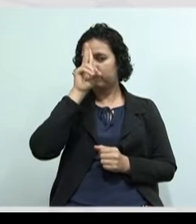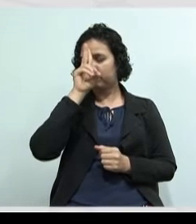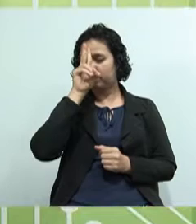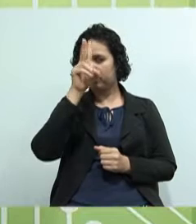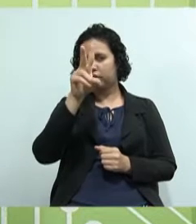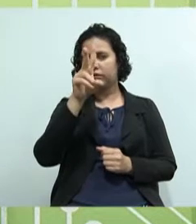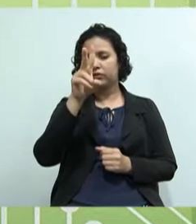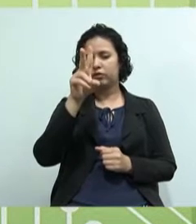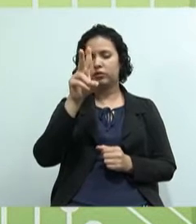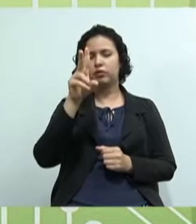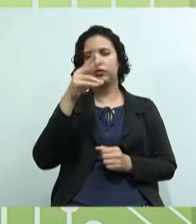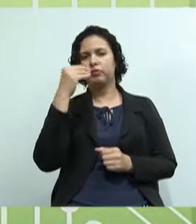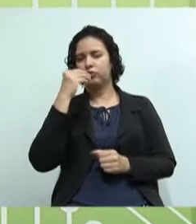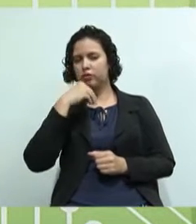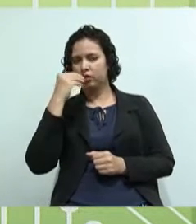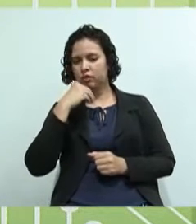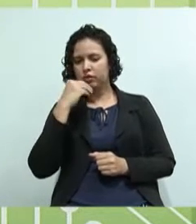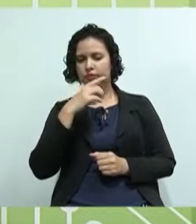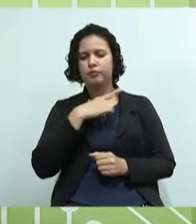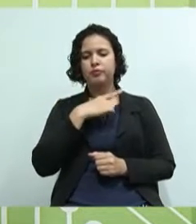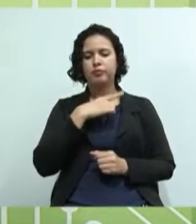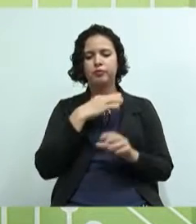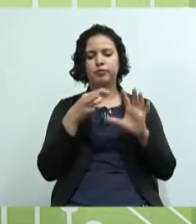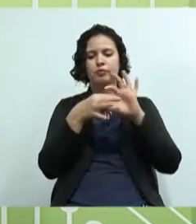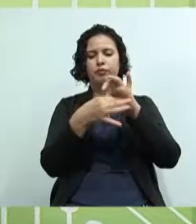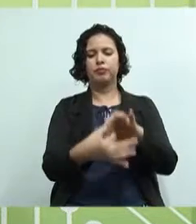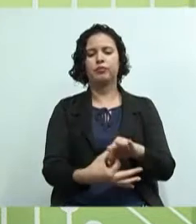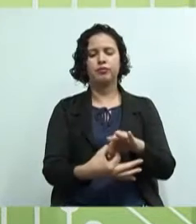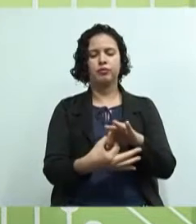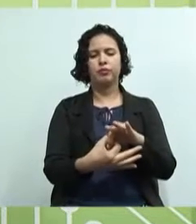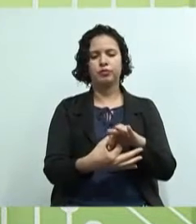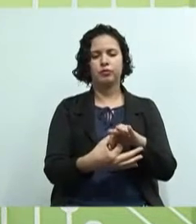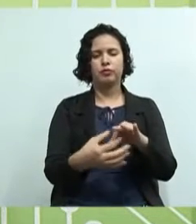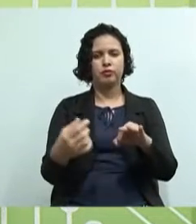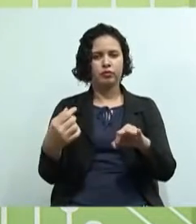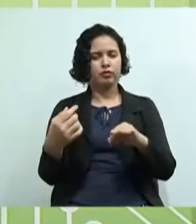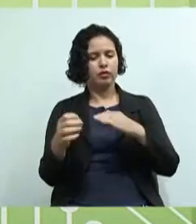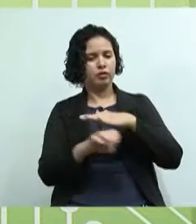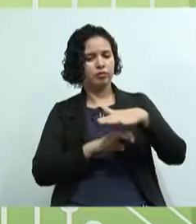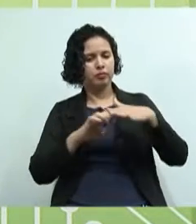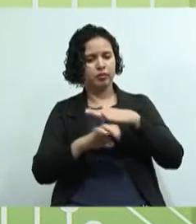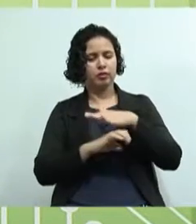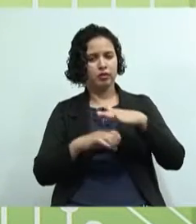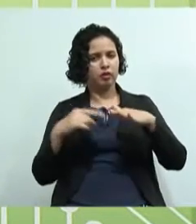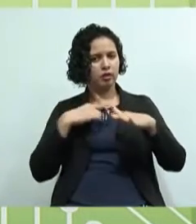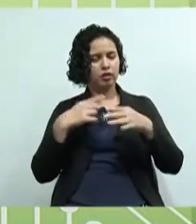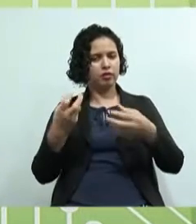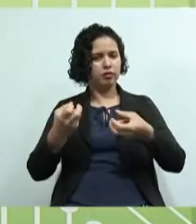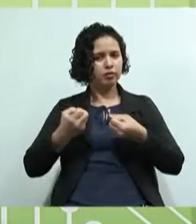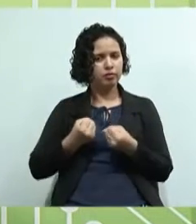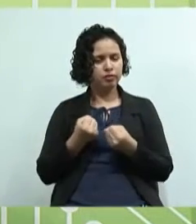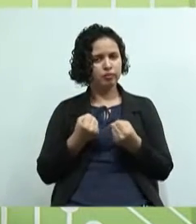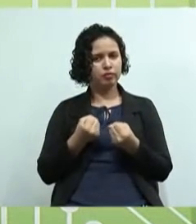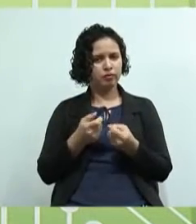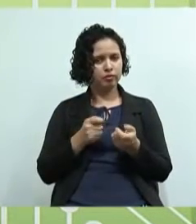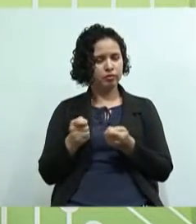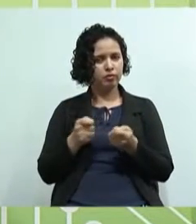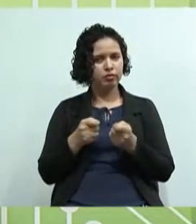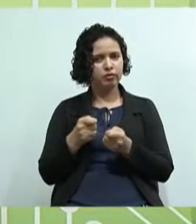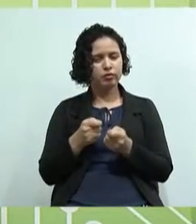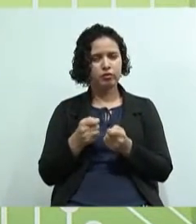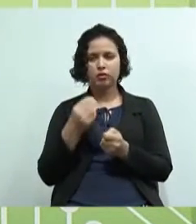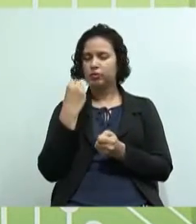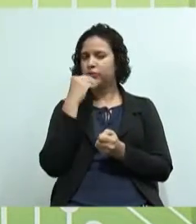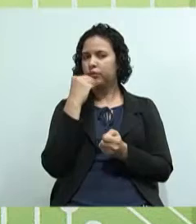mim, fortes e fracos, eles estão relacionados a tudo aquilo que eu, organização, detenho de controle, as